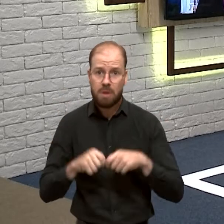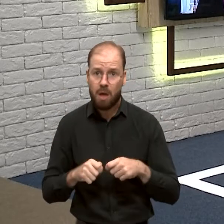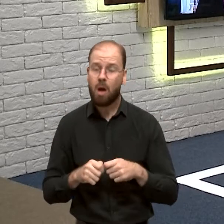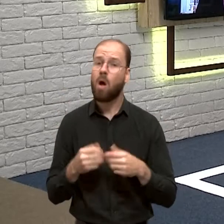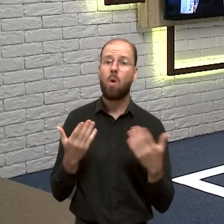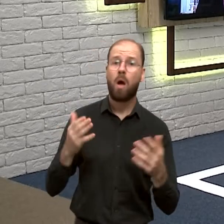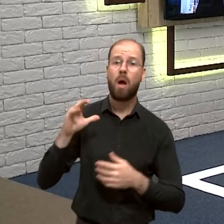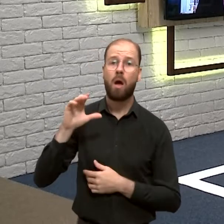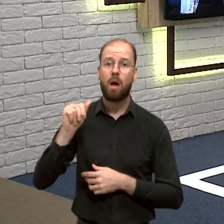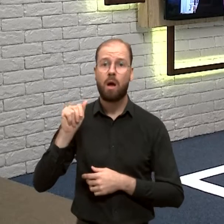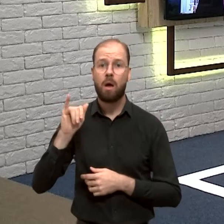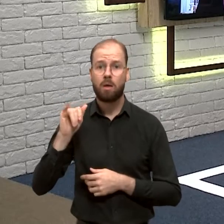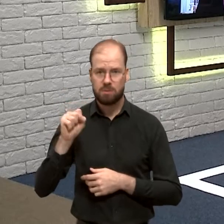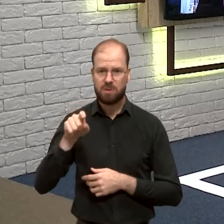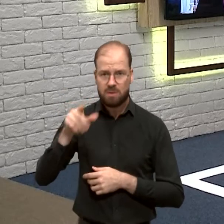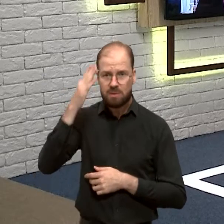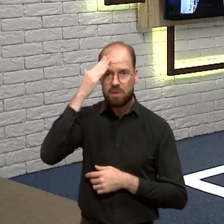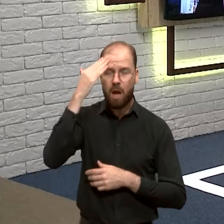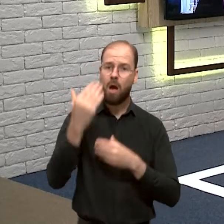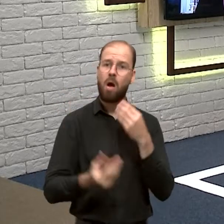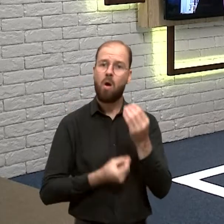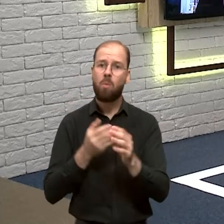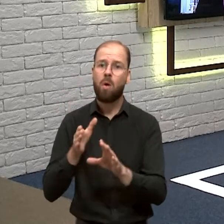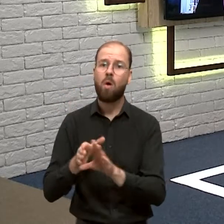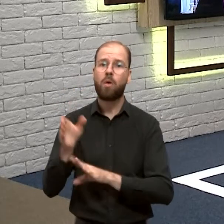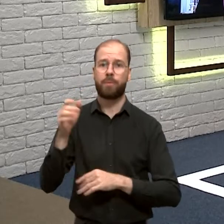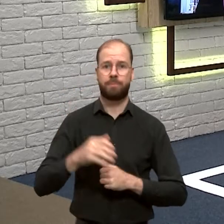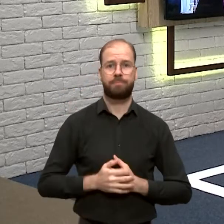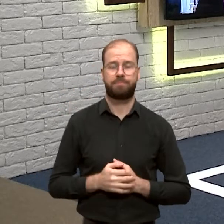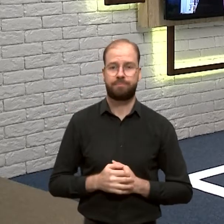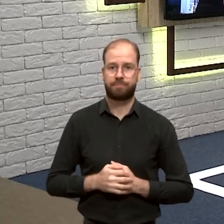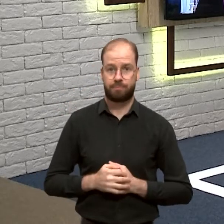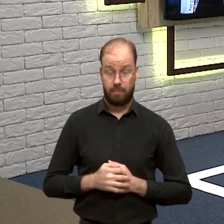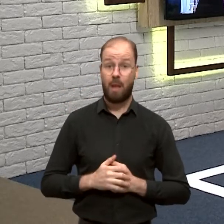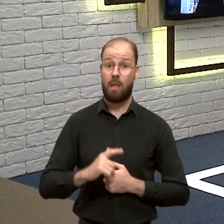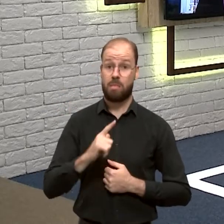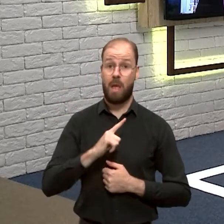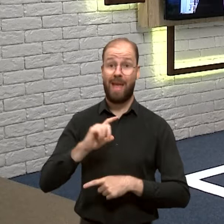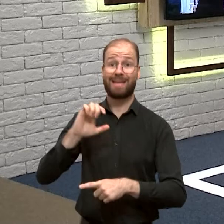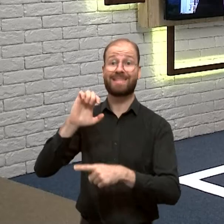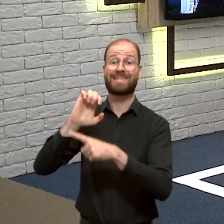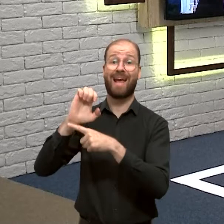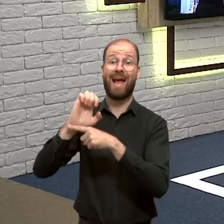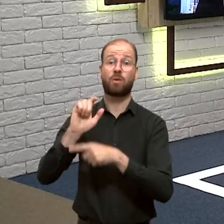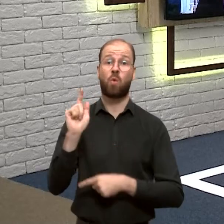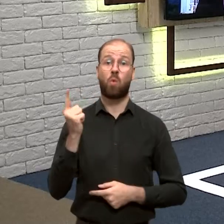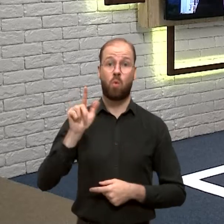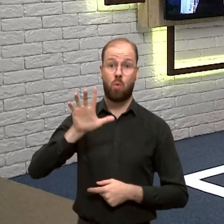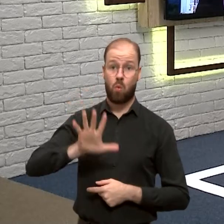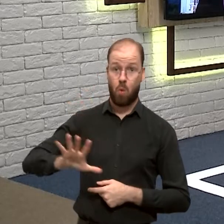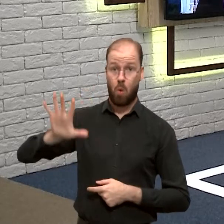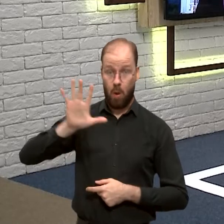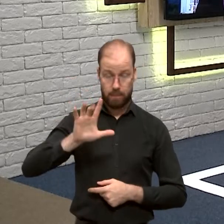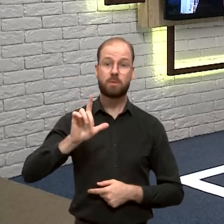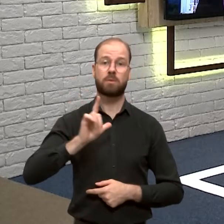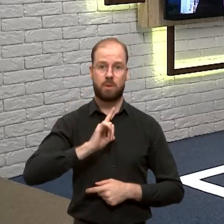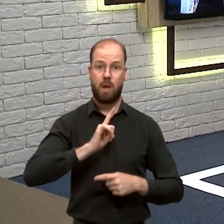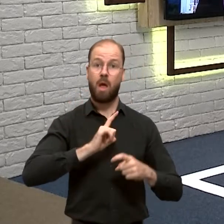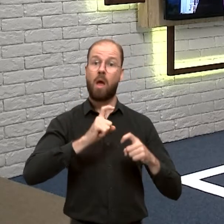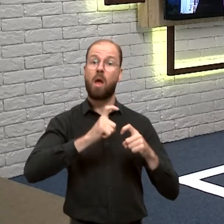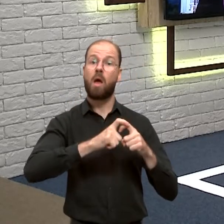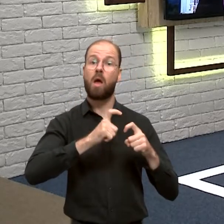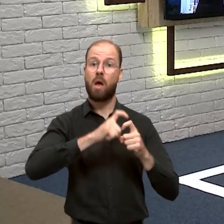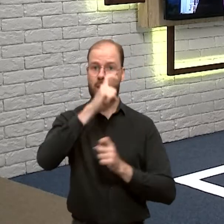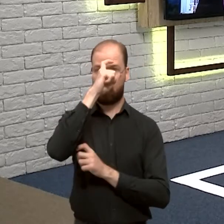CAIS, como é que ela faria? A senhora saberia orientar? Existe no estado de Goiás, Camila, um ambulatório de medicina do